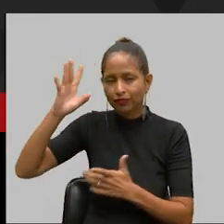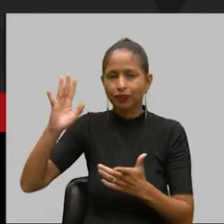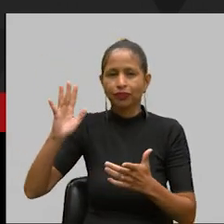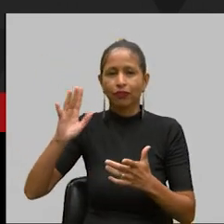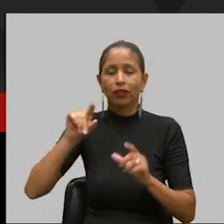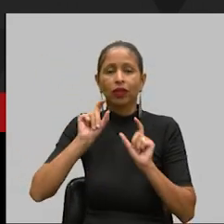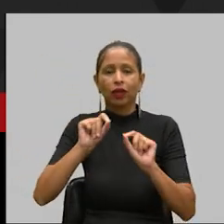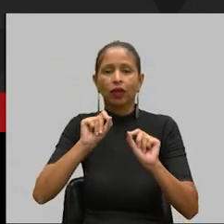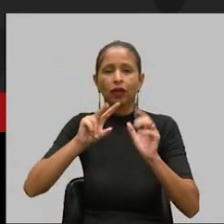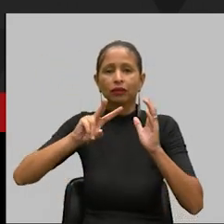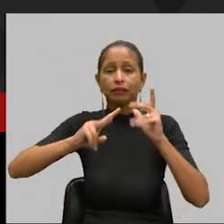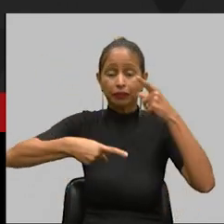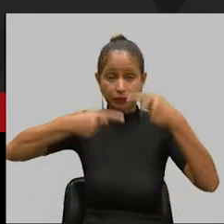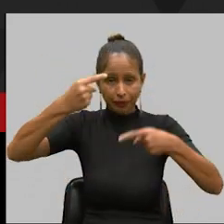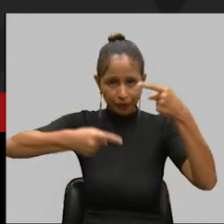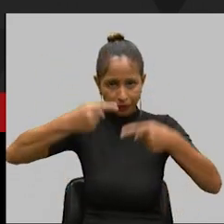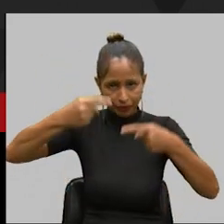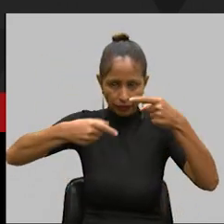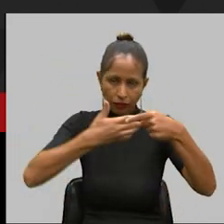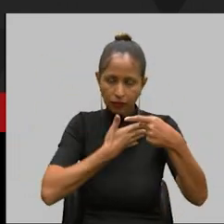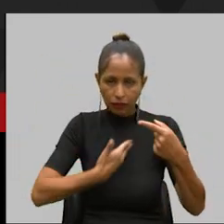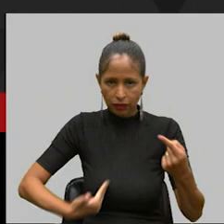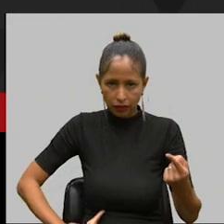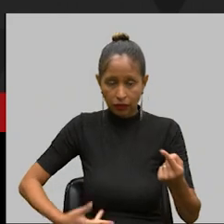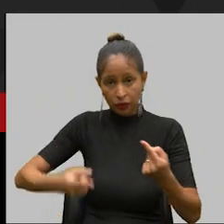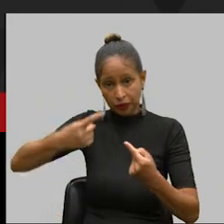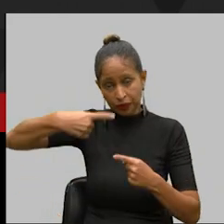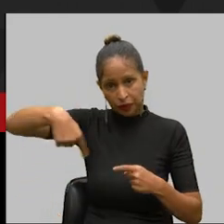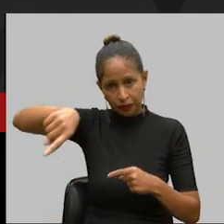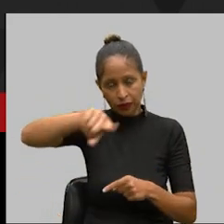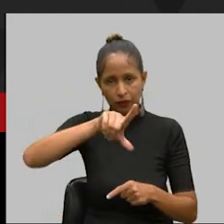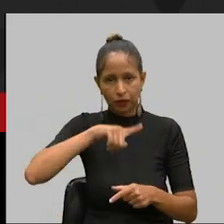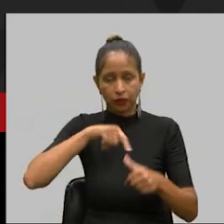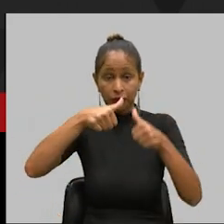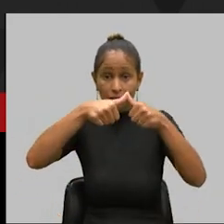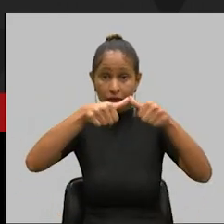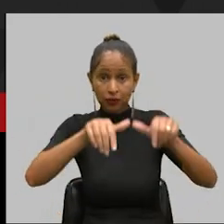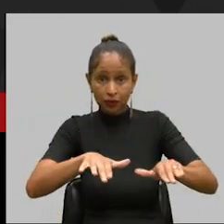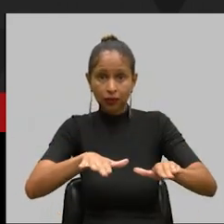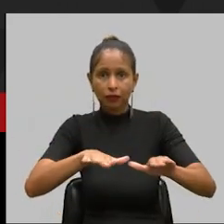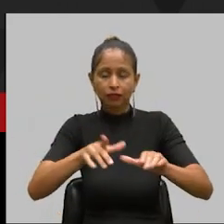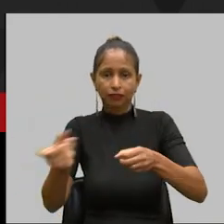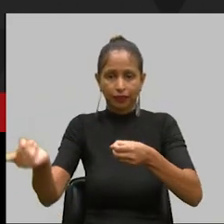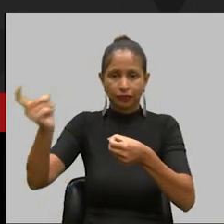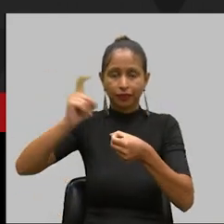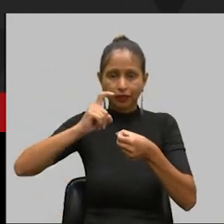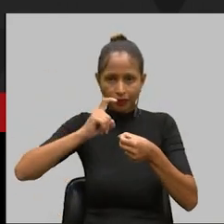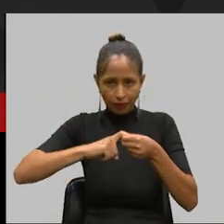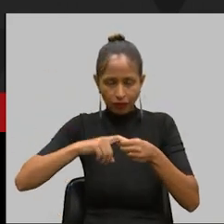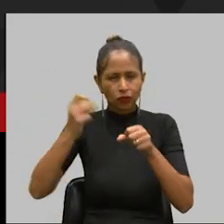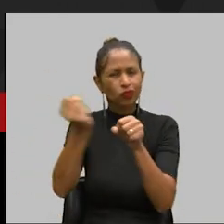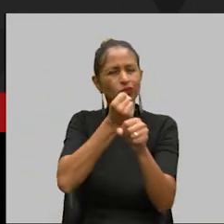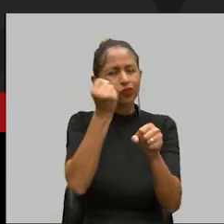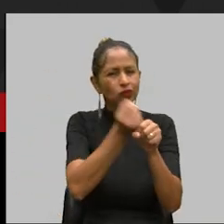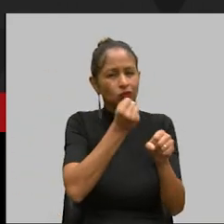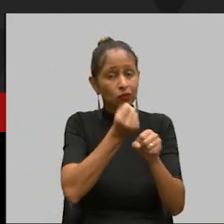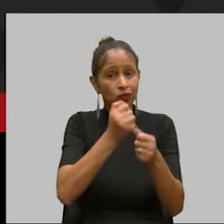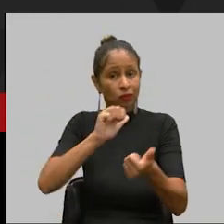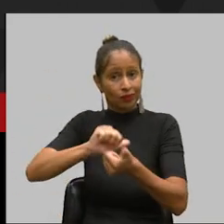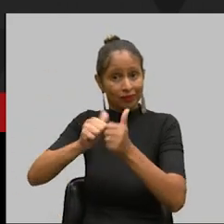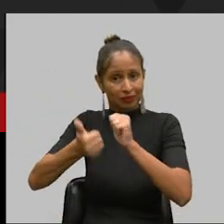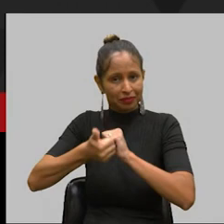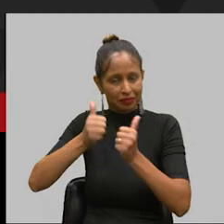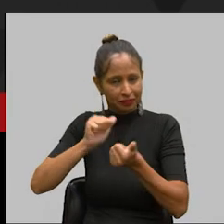âmbito da política pública né Nós Eh estamos retomando e reconstruindo